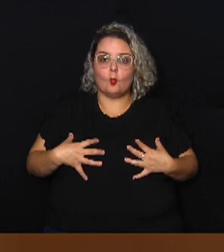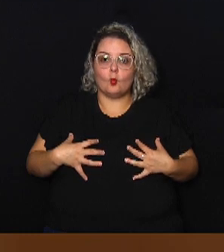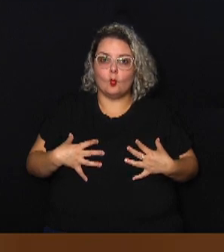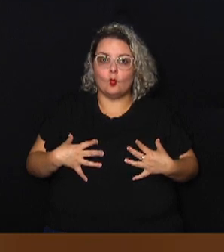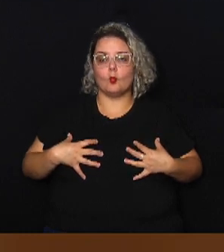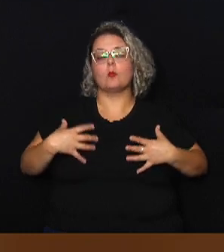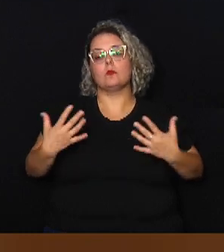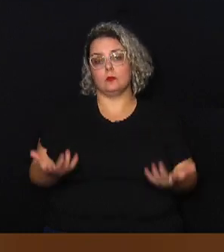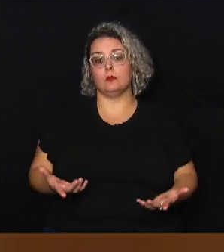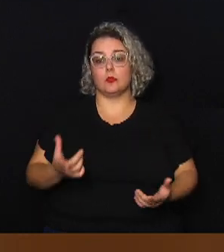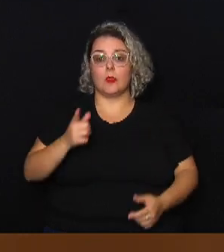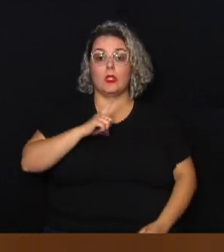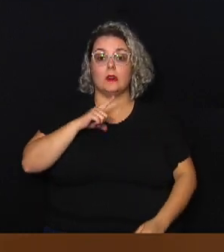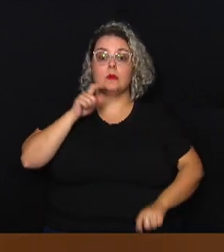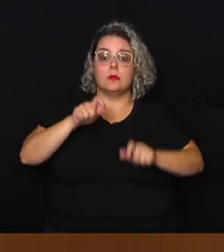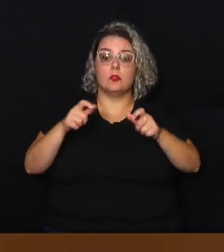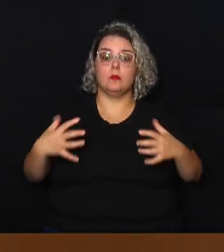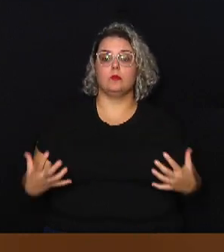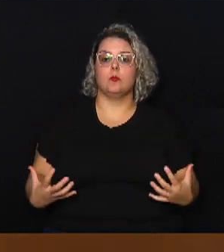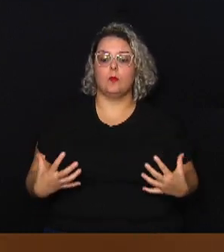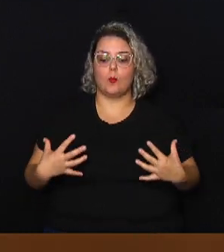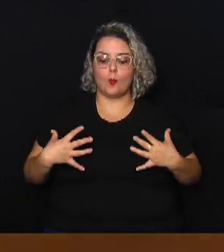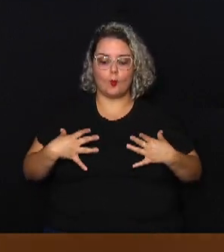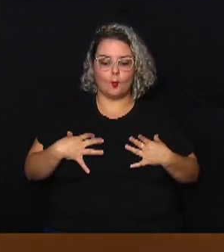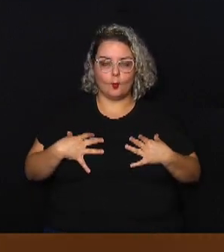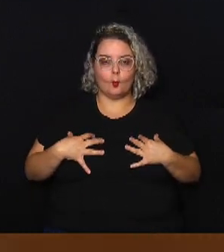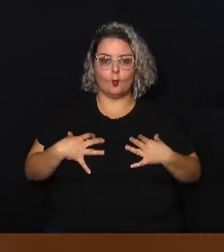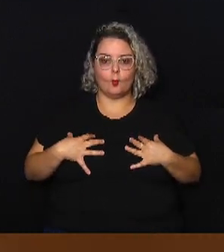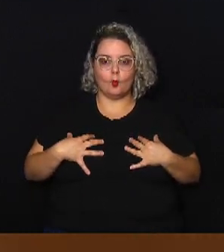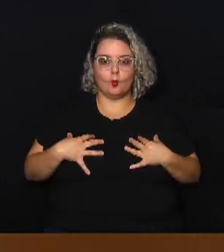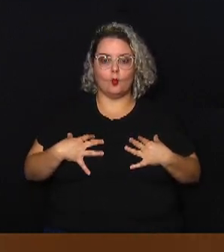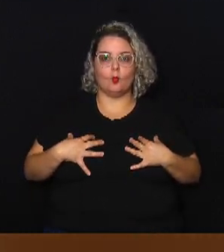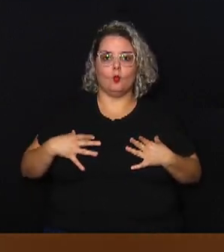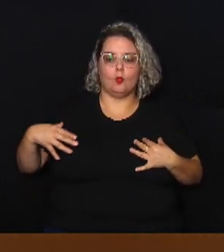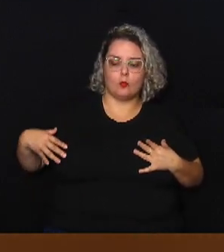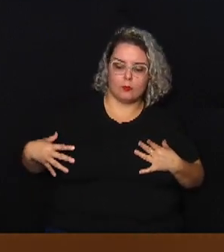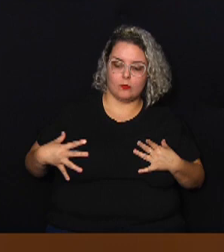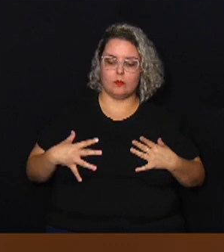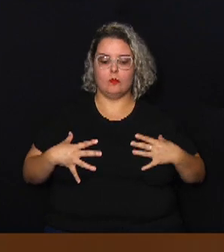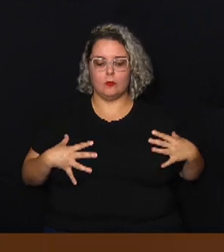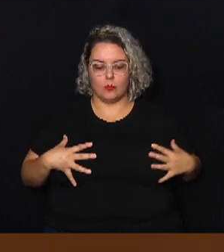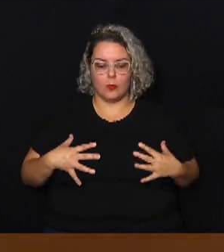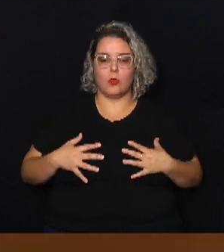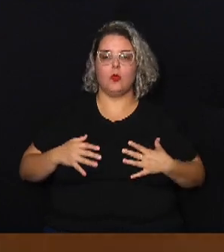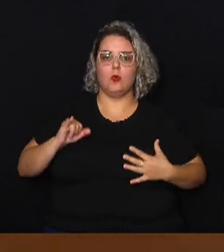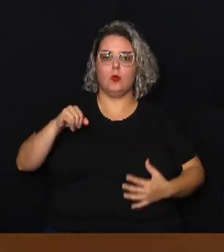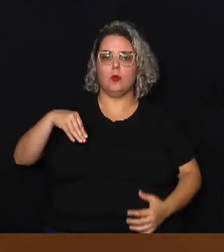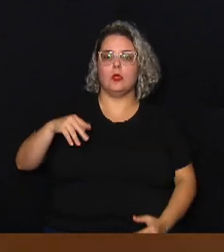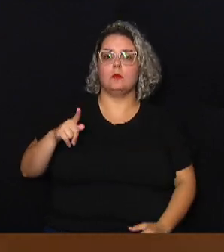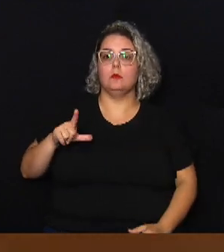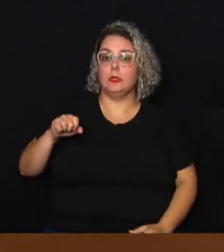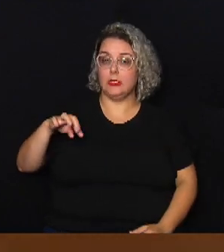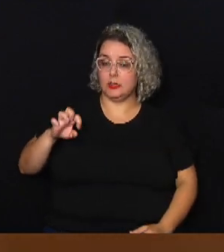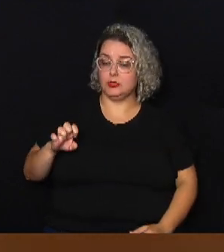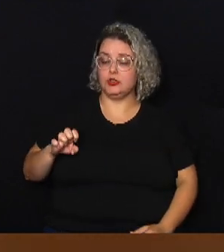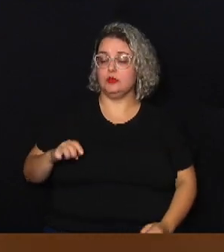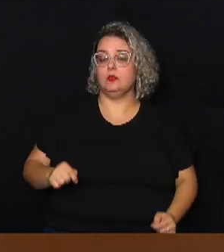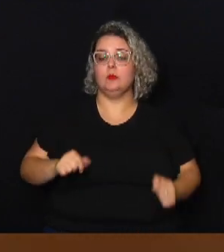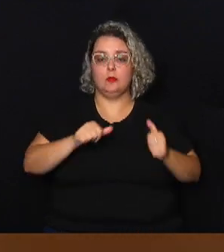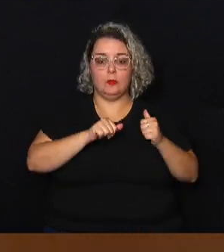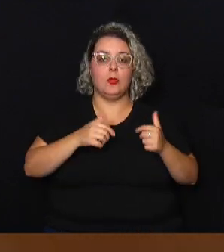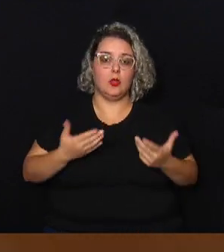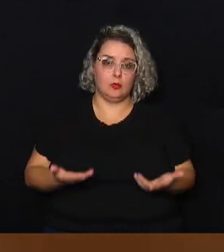que tem gente que faz uma redução da mama e coloca um implante, exatamente pelo benefício que